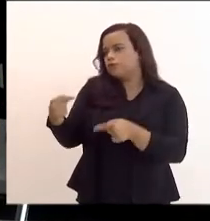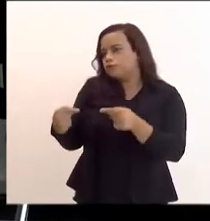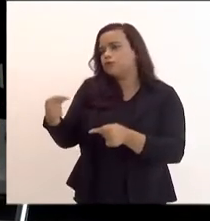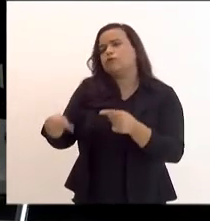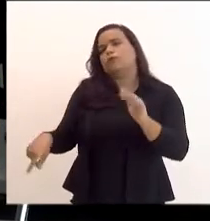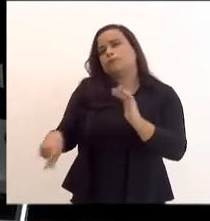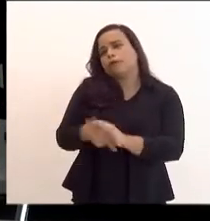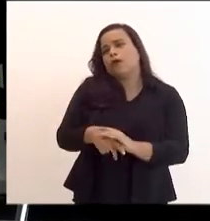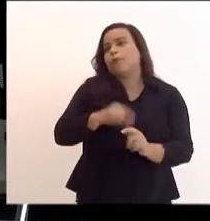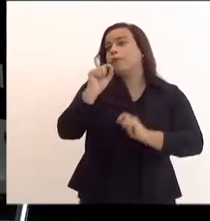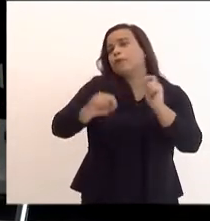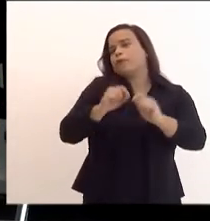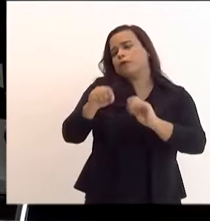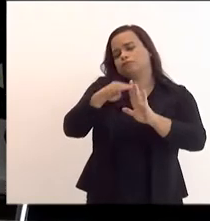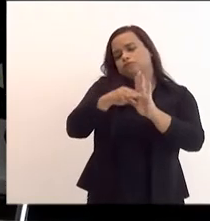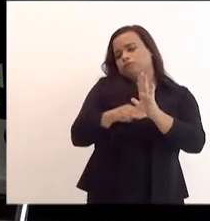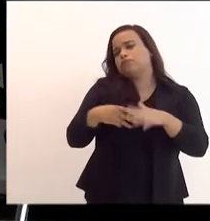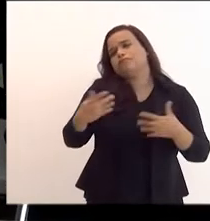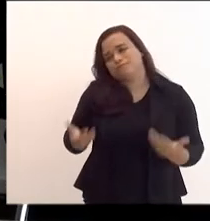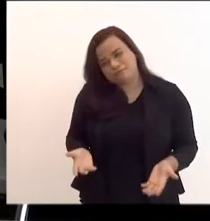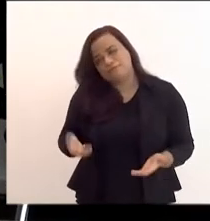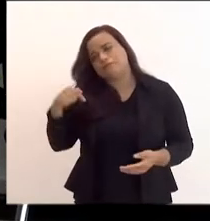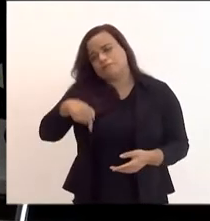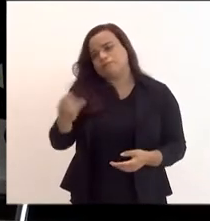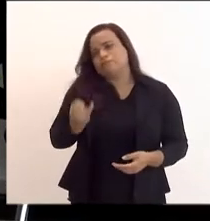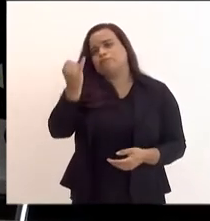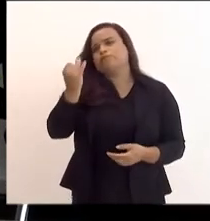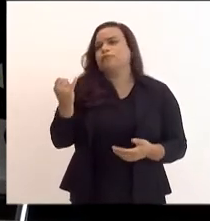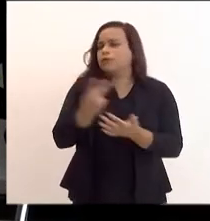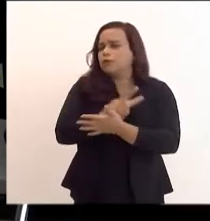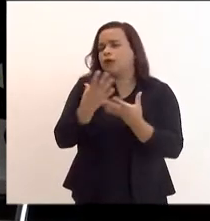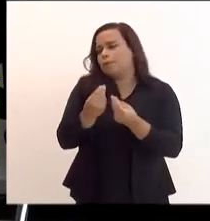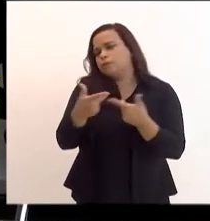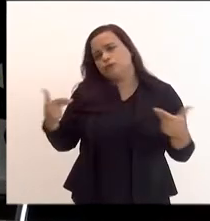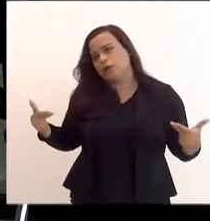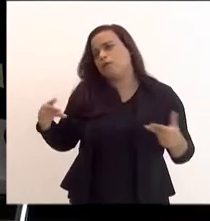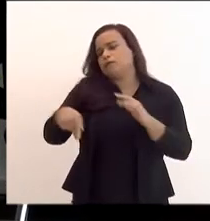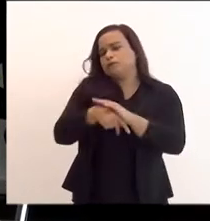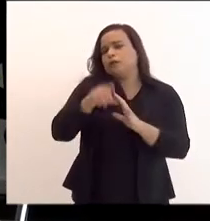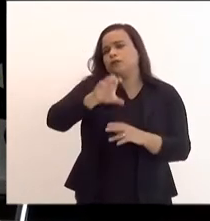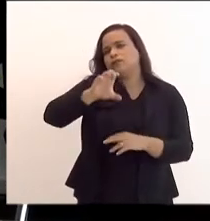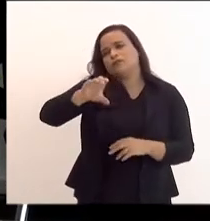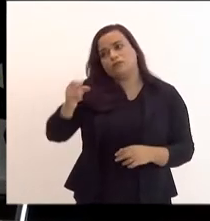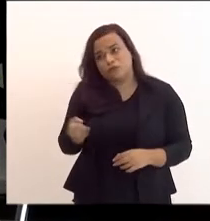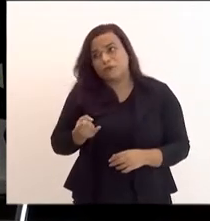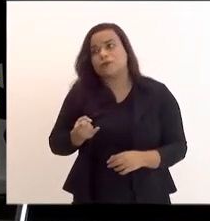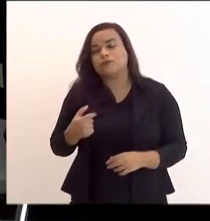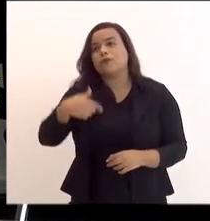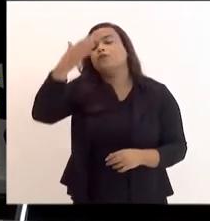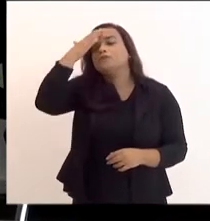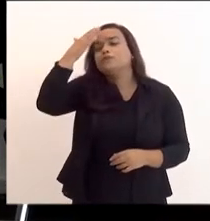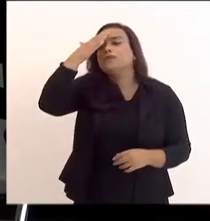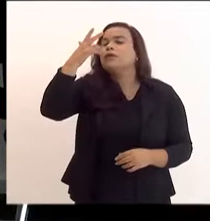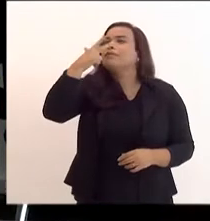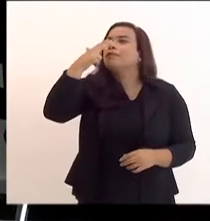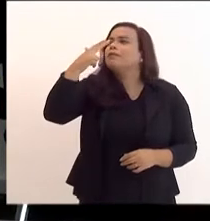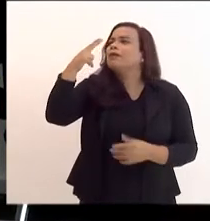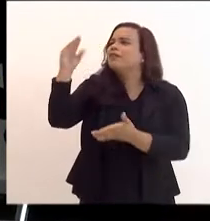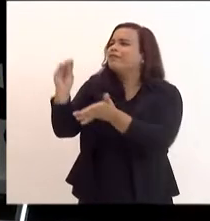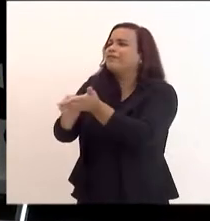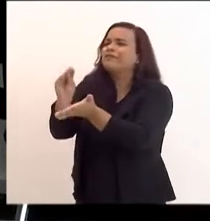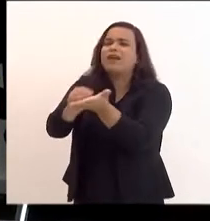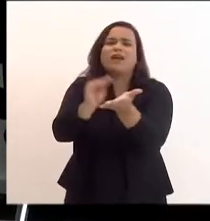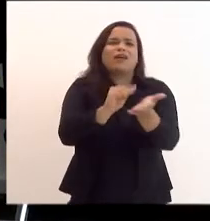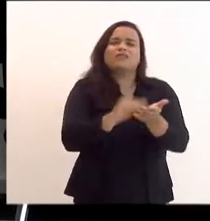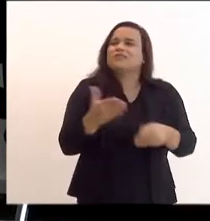matérias. Então, muita coisa acontece aqui no âmbito da CCJ. E eu percebo uma pobre